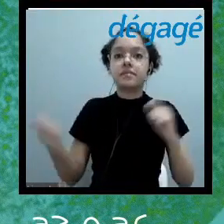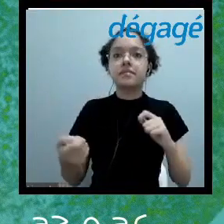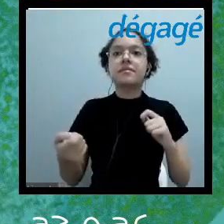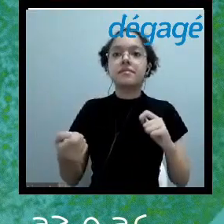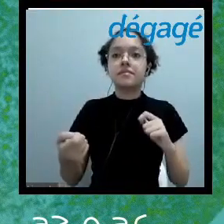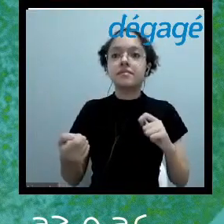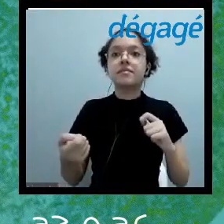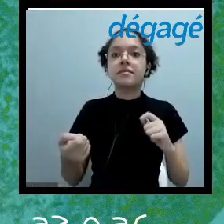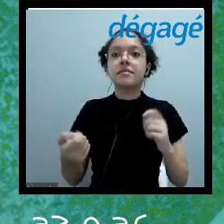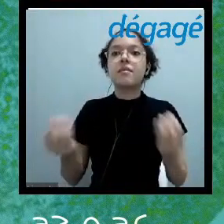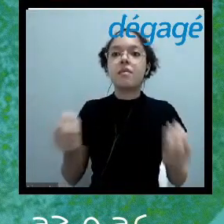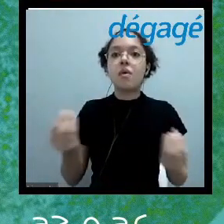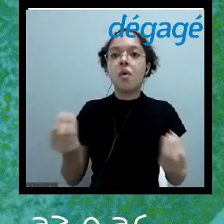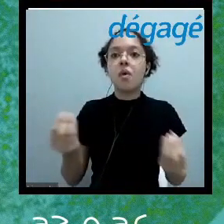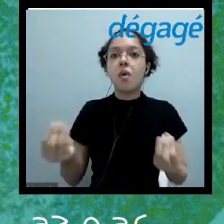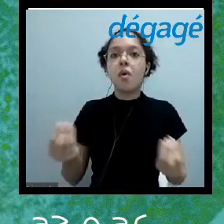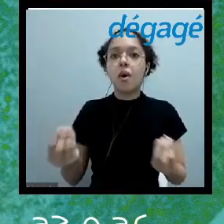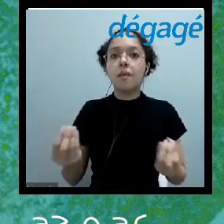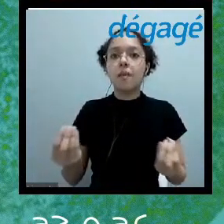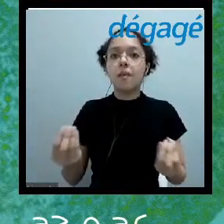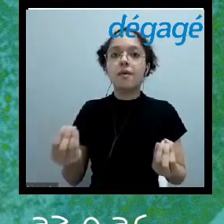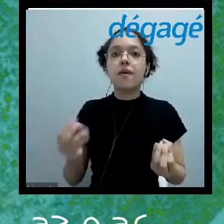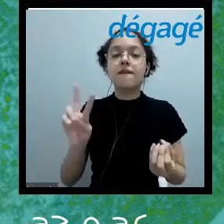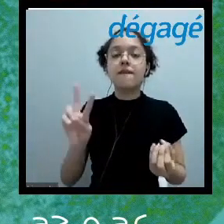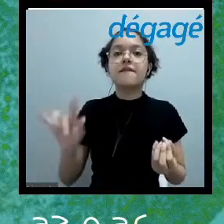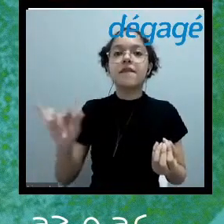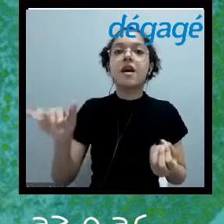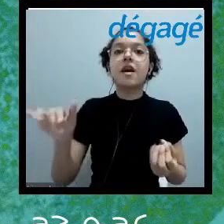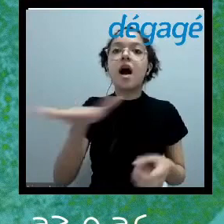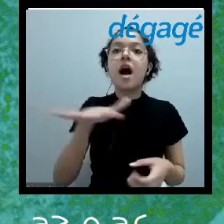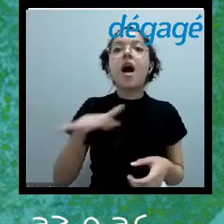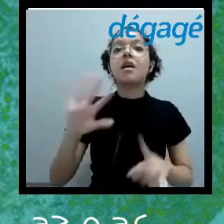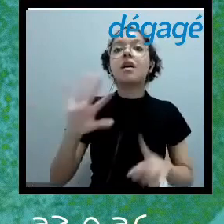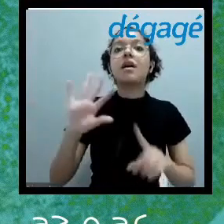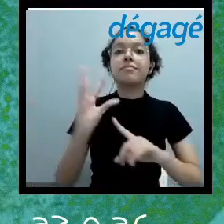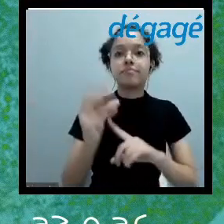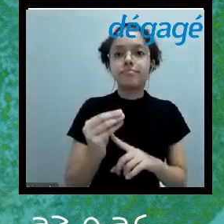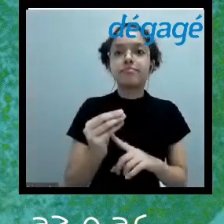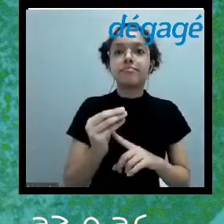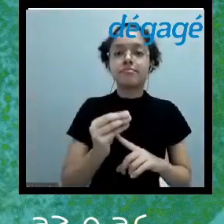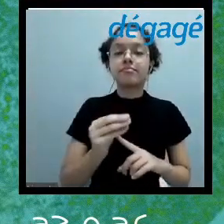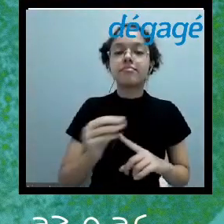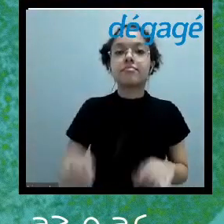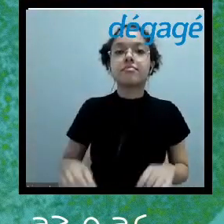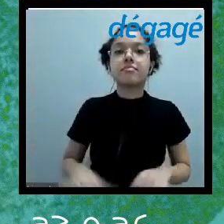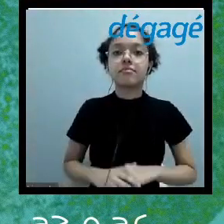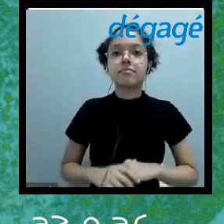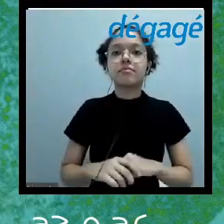da área, né?